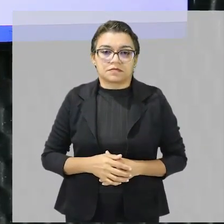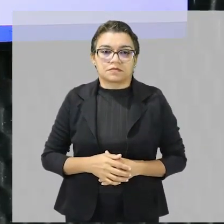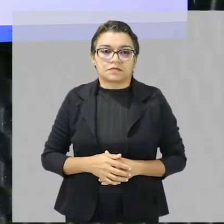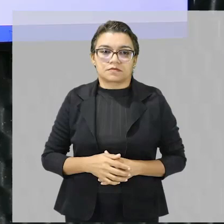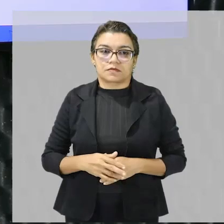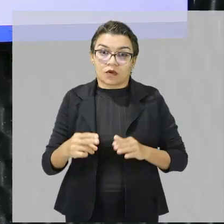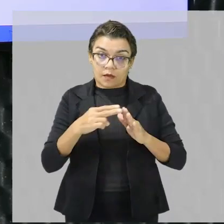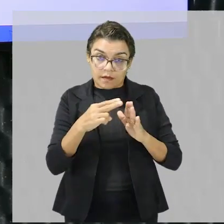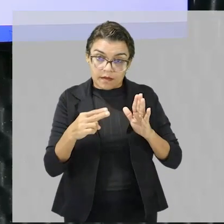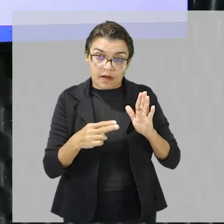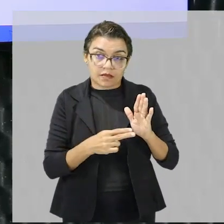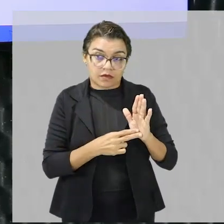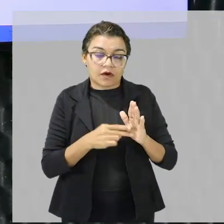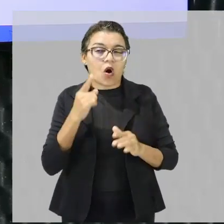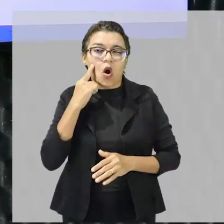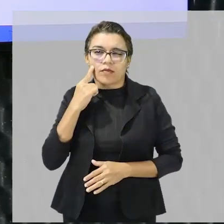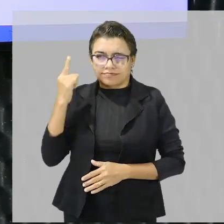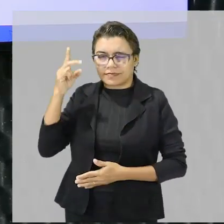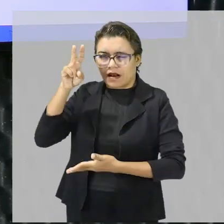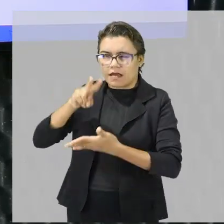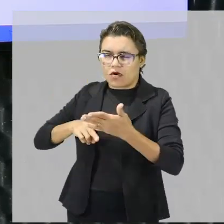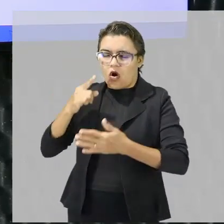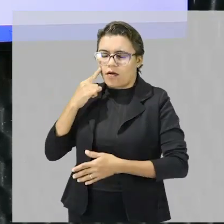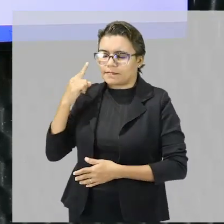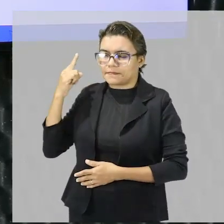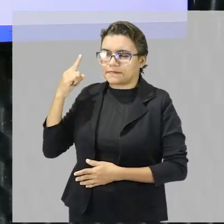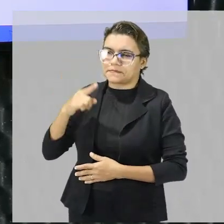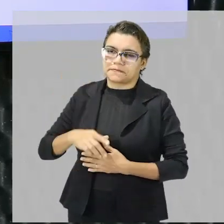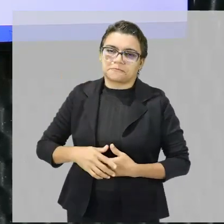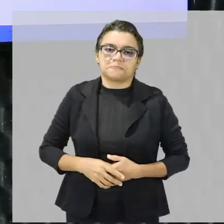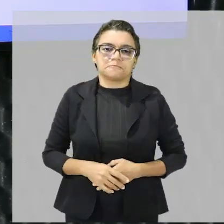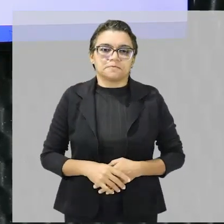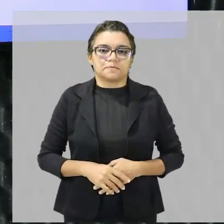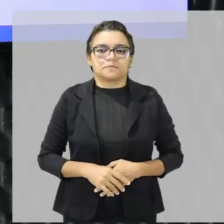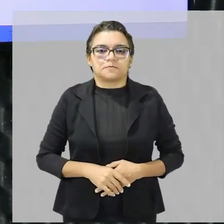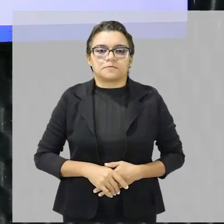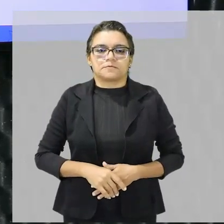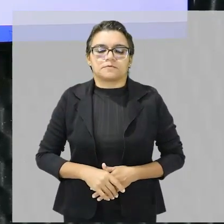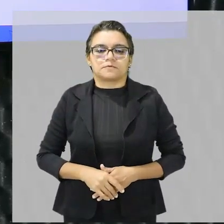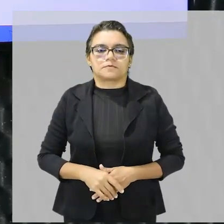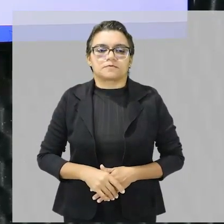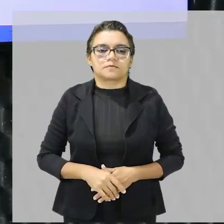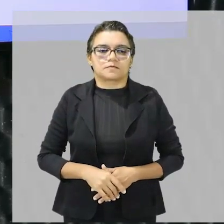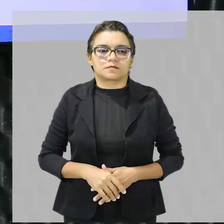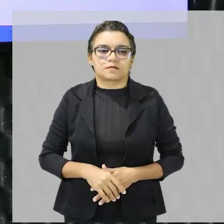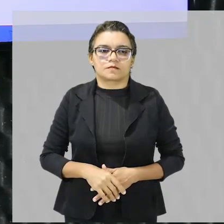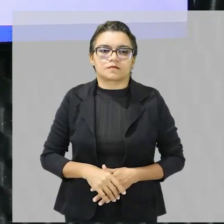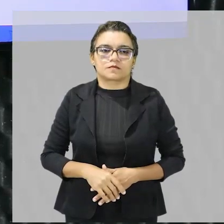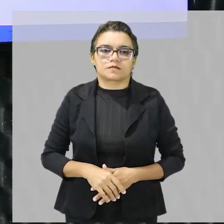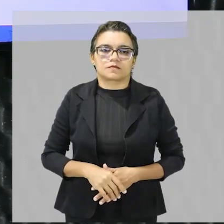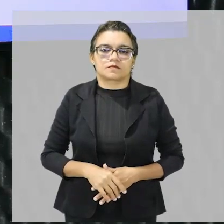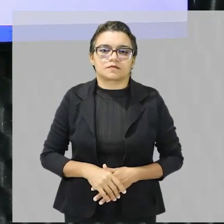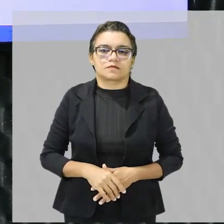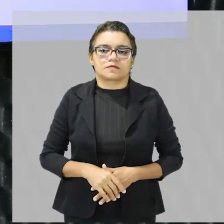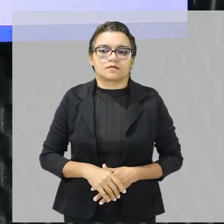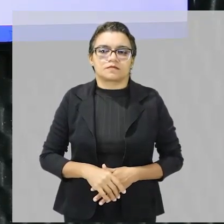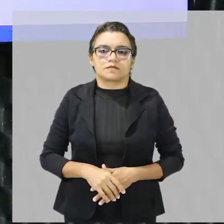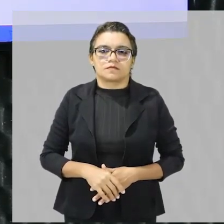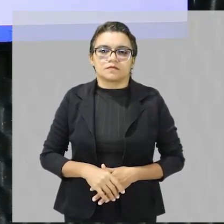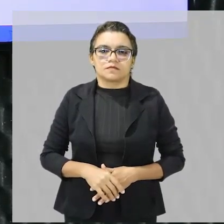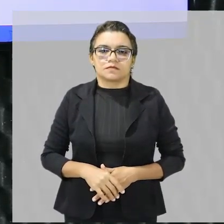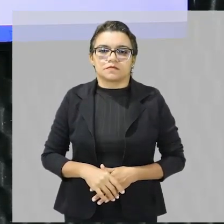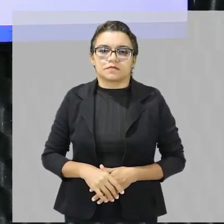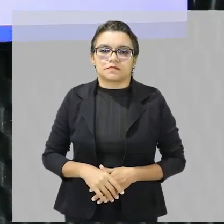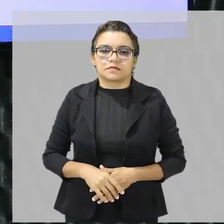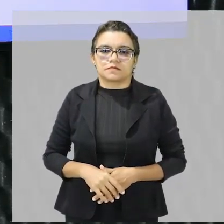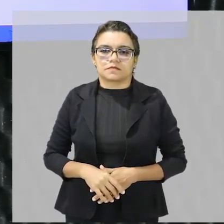norma só deve pretender validez quando todos os que possam ser concernidos por ela cheguem ou